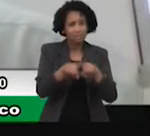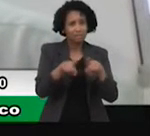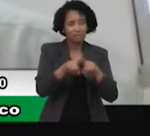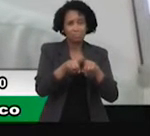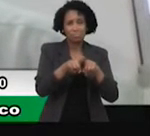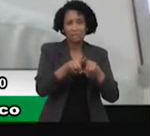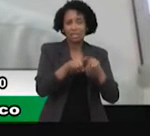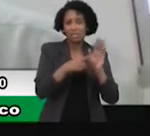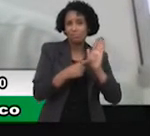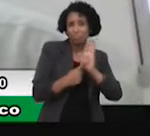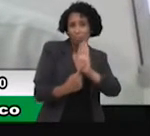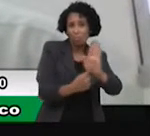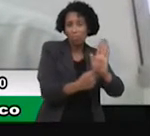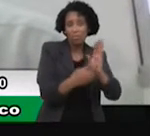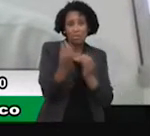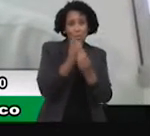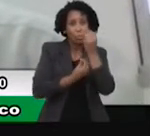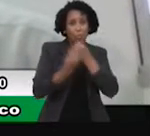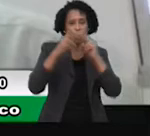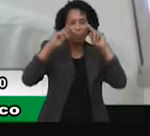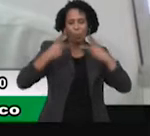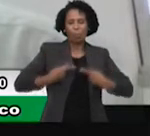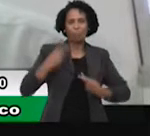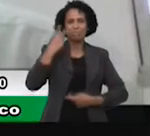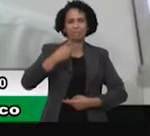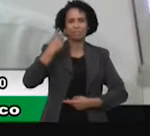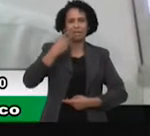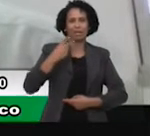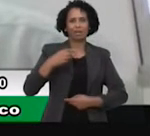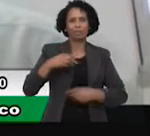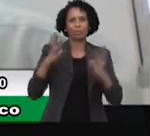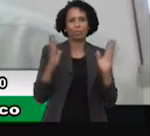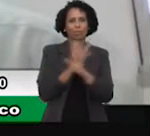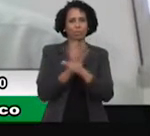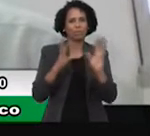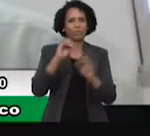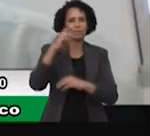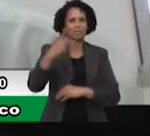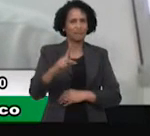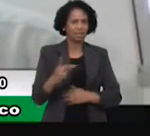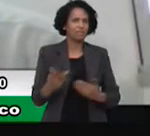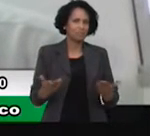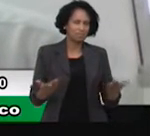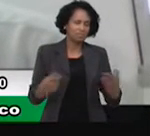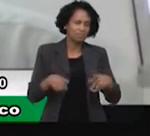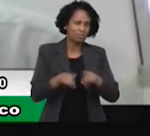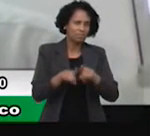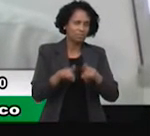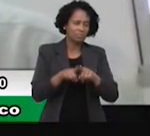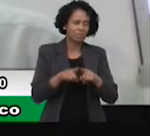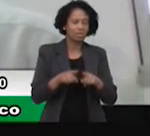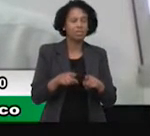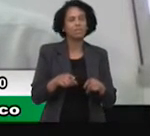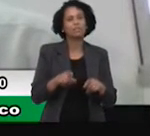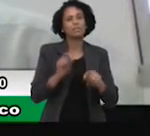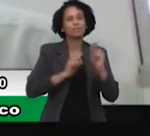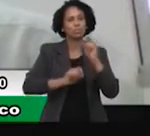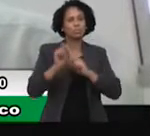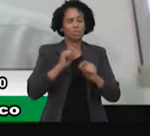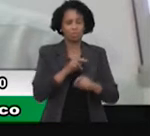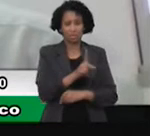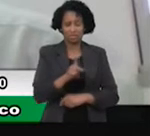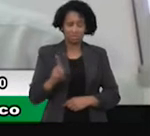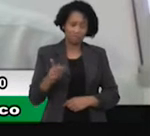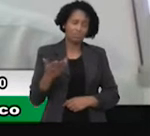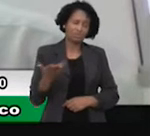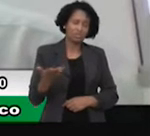a humanidade dos vereadores da cidade de Osasco. Eu quero apenas, presidente, cumprimentar aqui